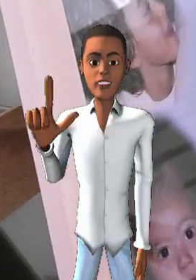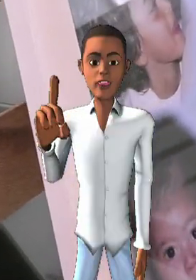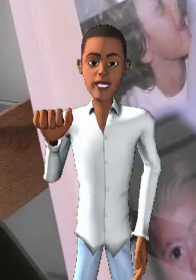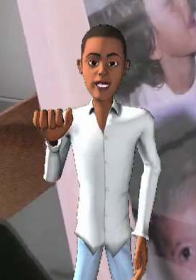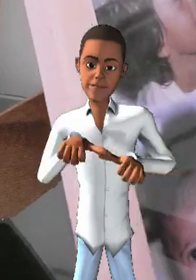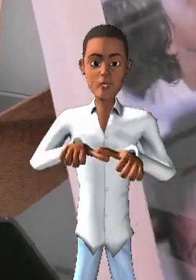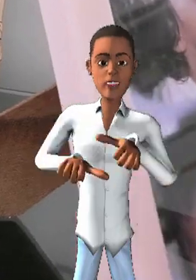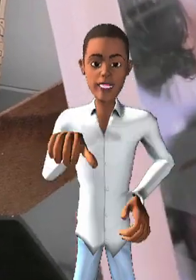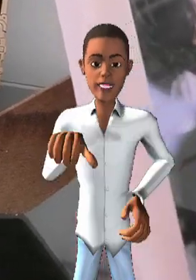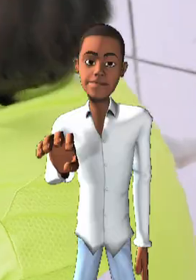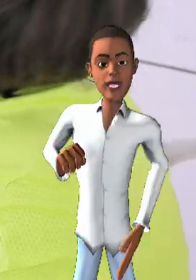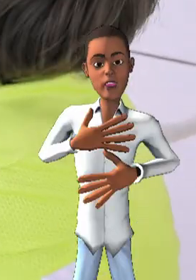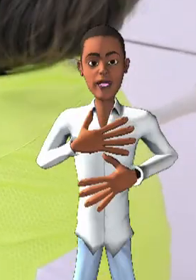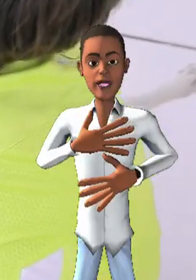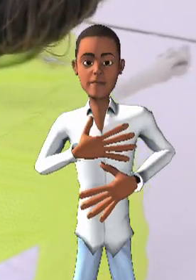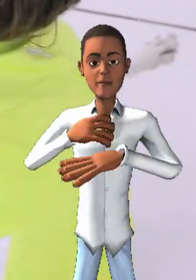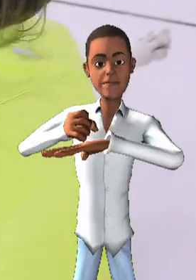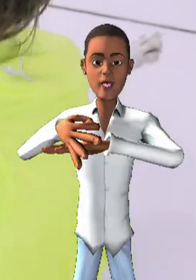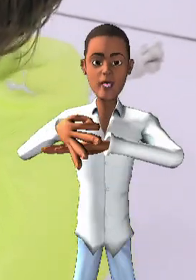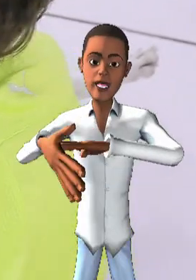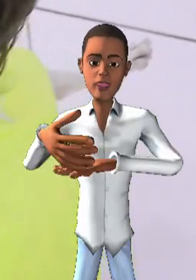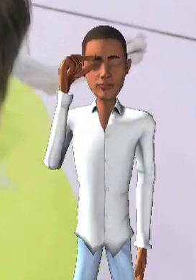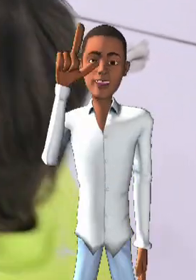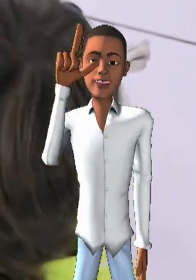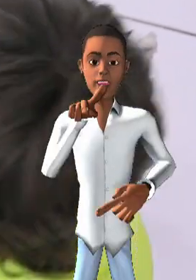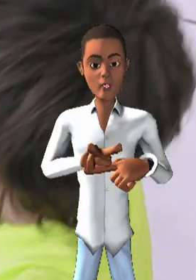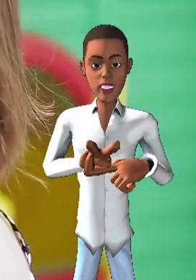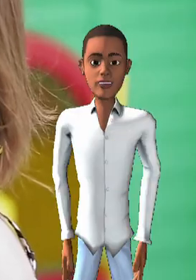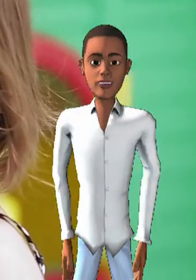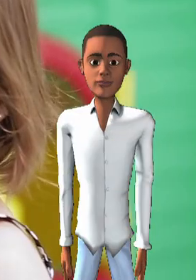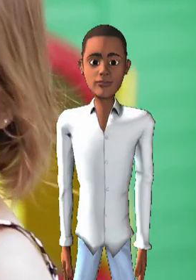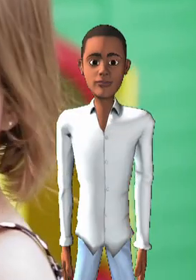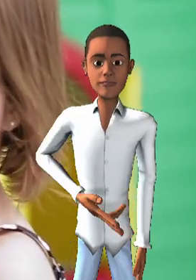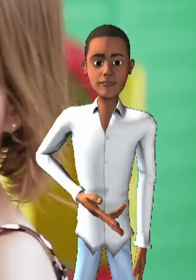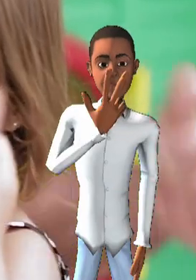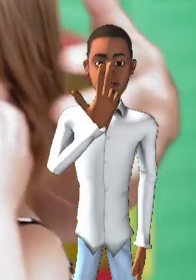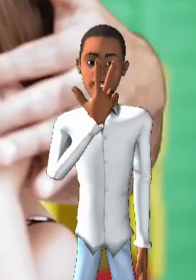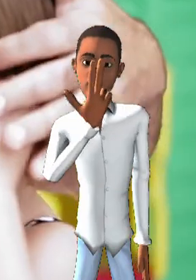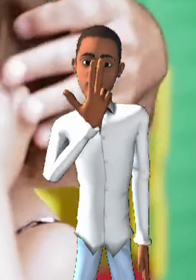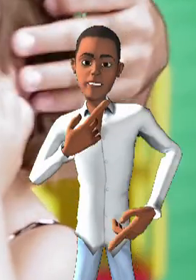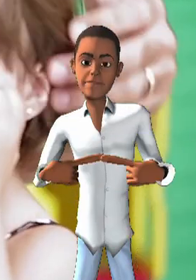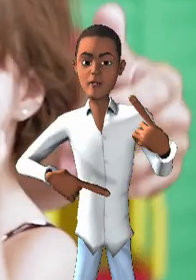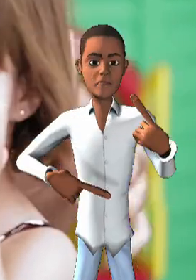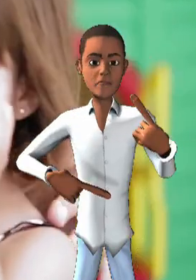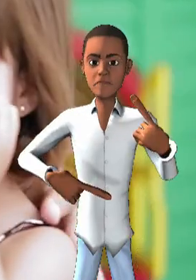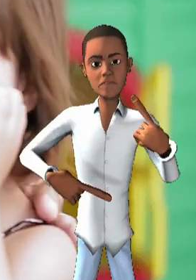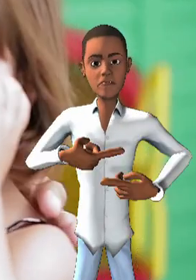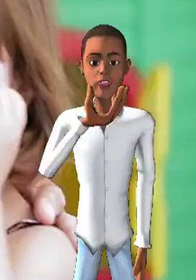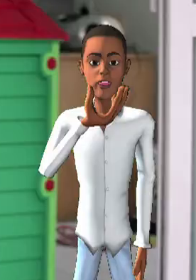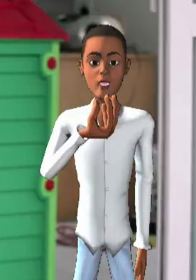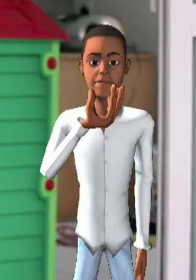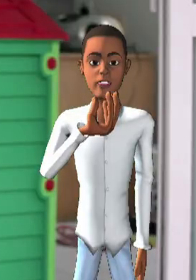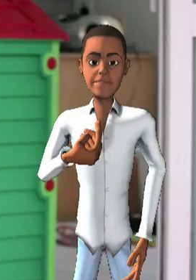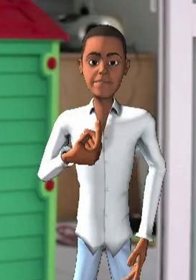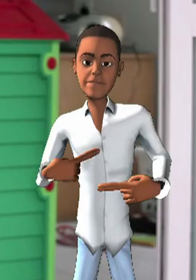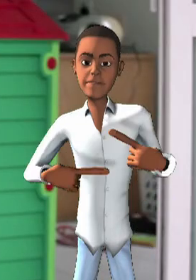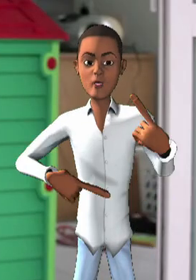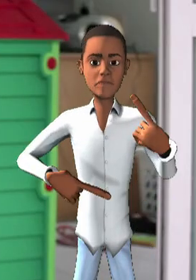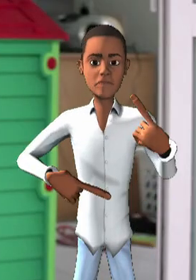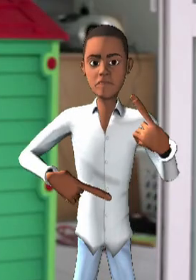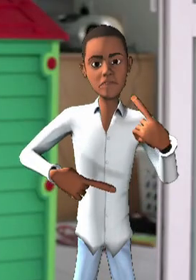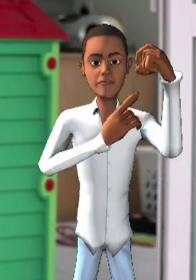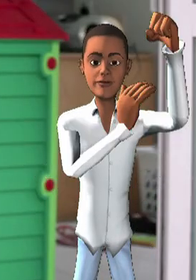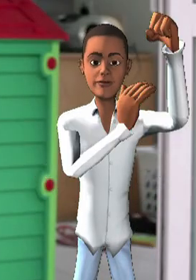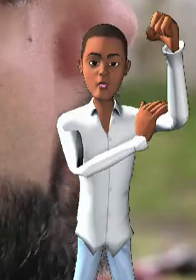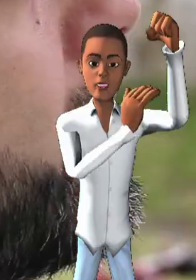músico. Fralda, dar banho, acordar de madrugada, ainda não combina, ainda não